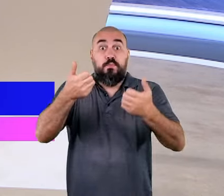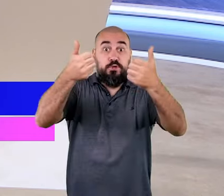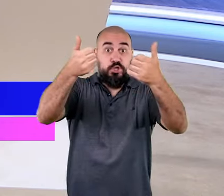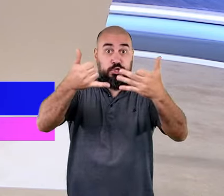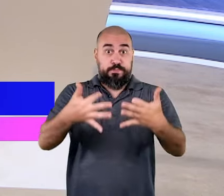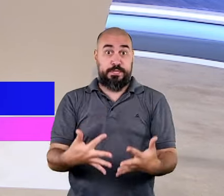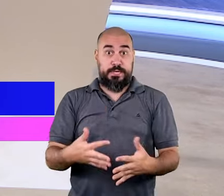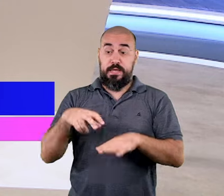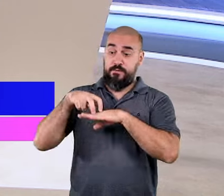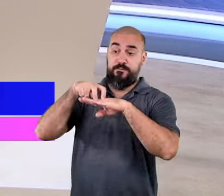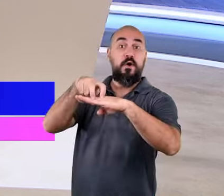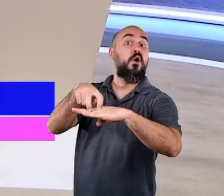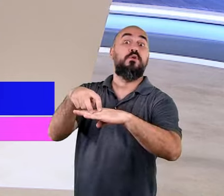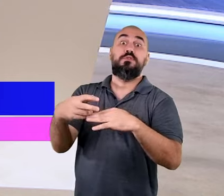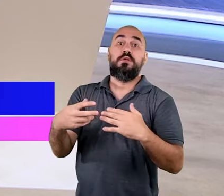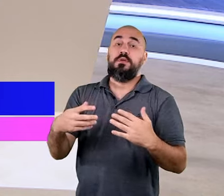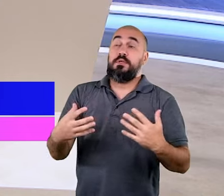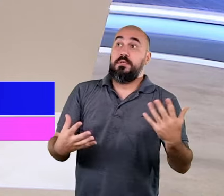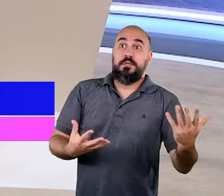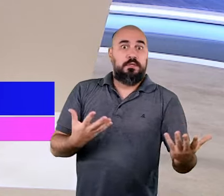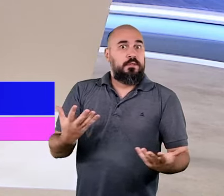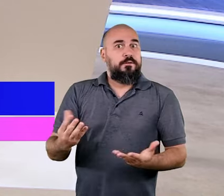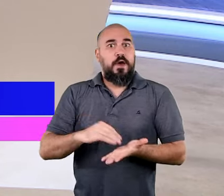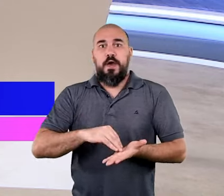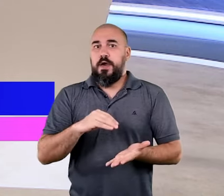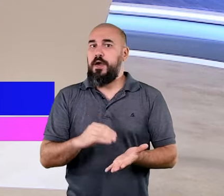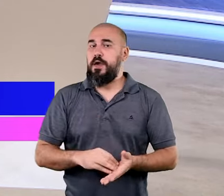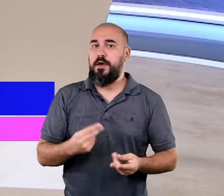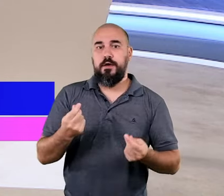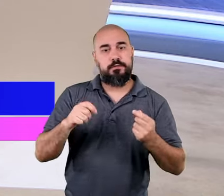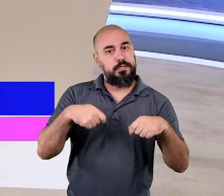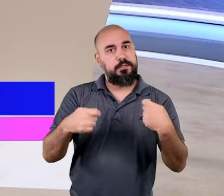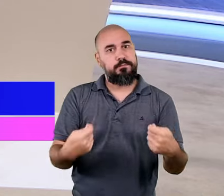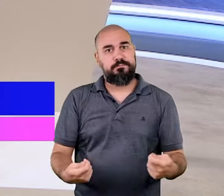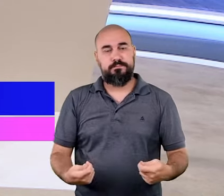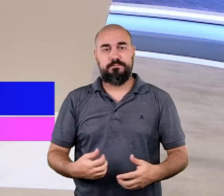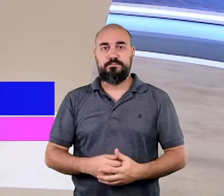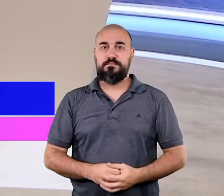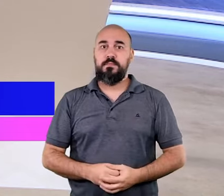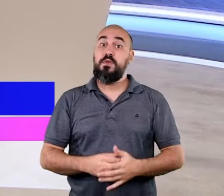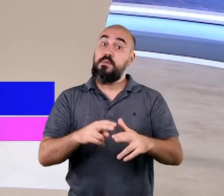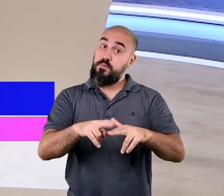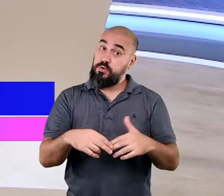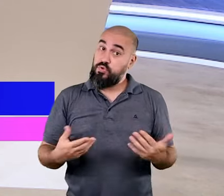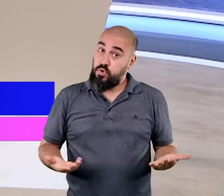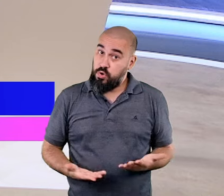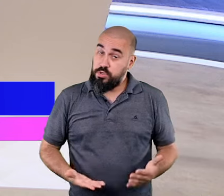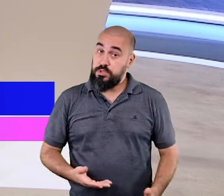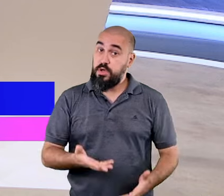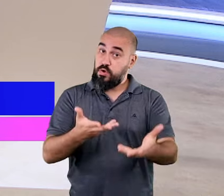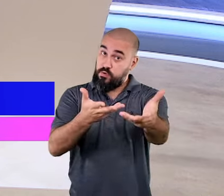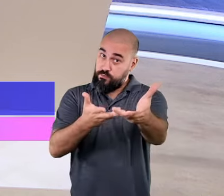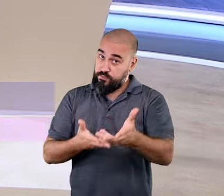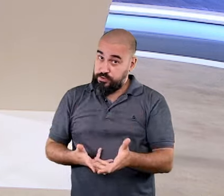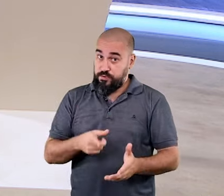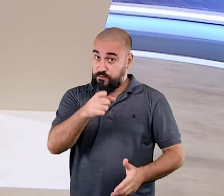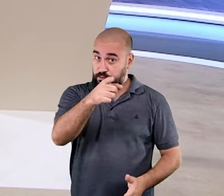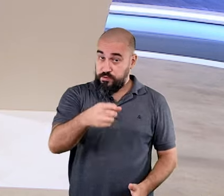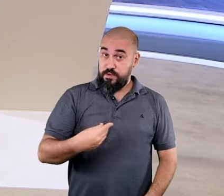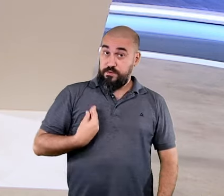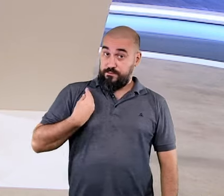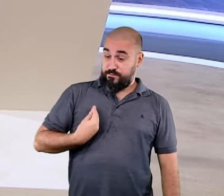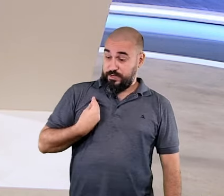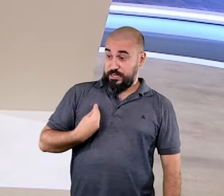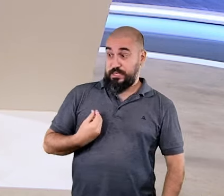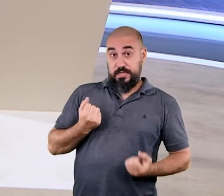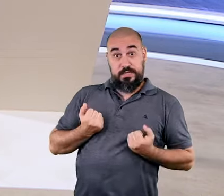descrever. E o meu convite hoje é para você se preparar. O meu convite agora é para você entregar sua vida